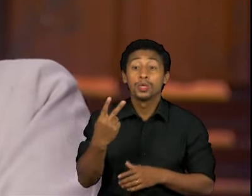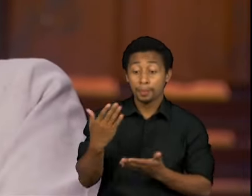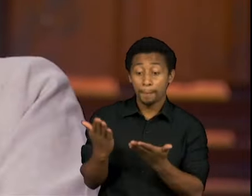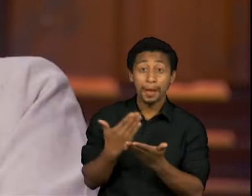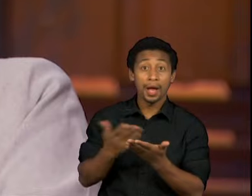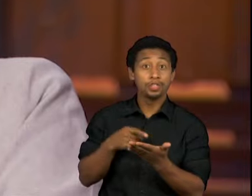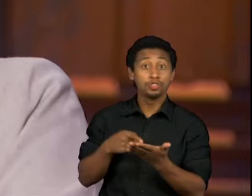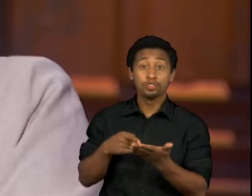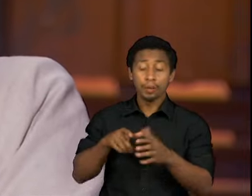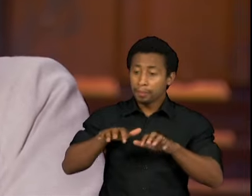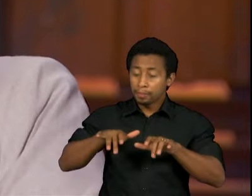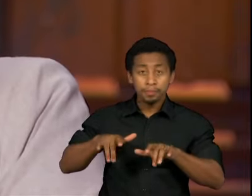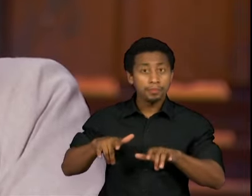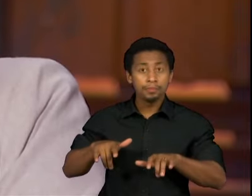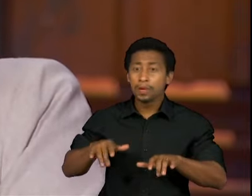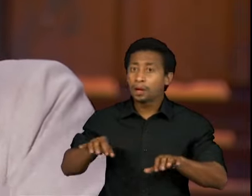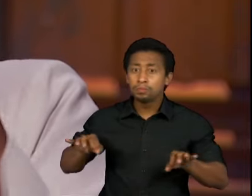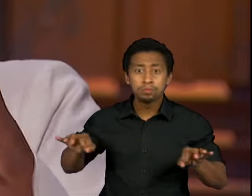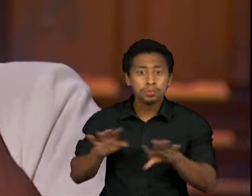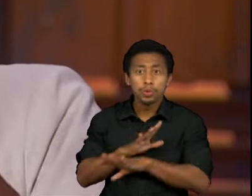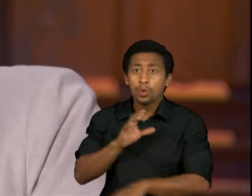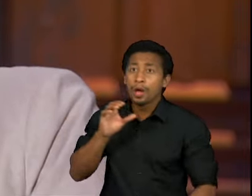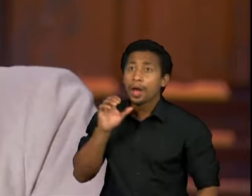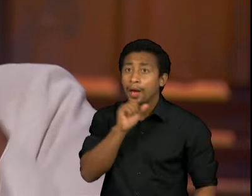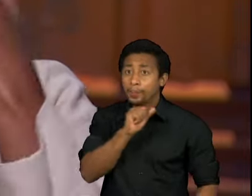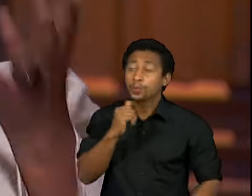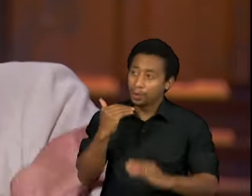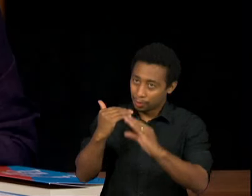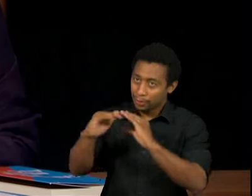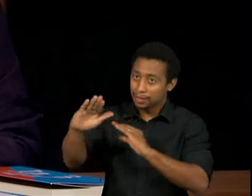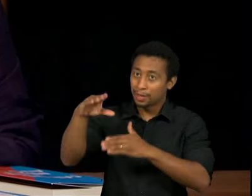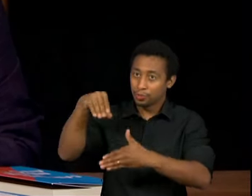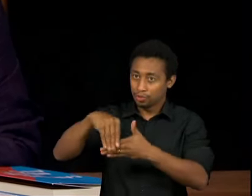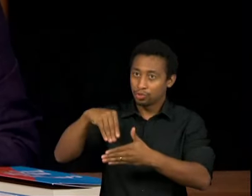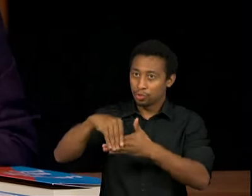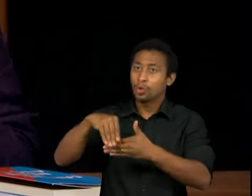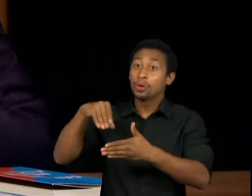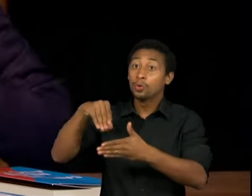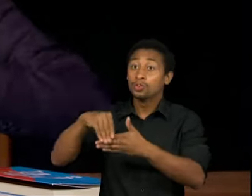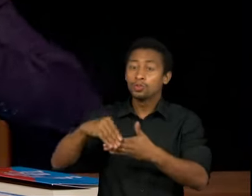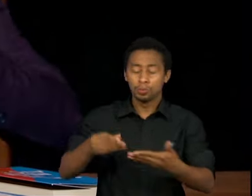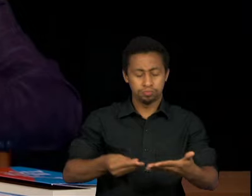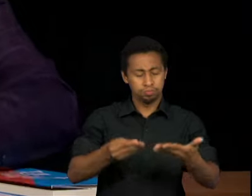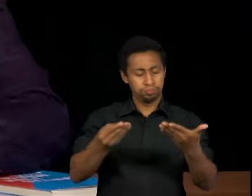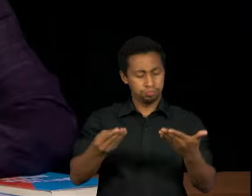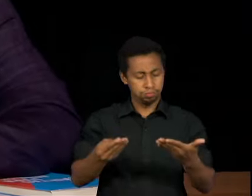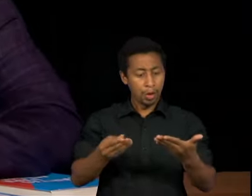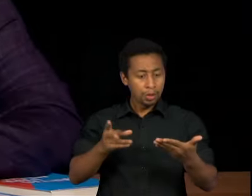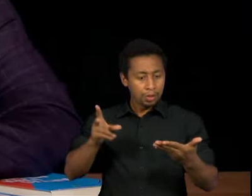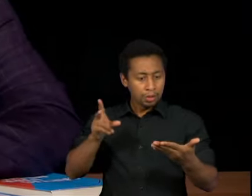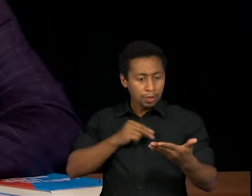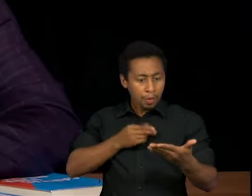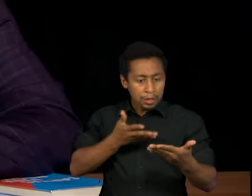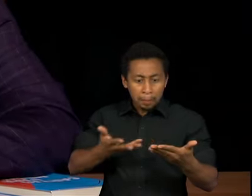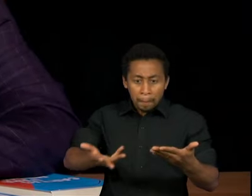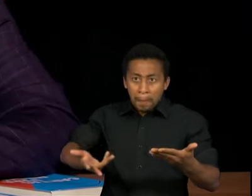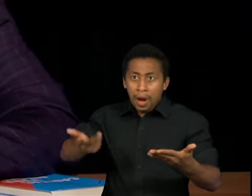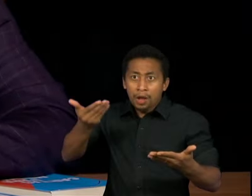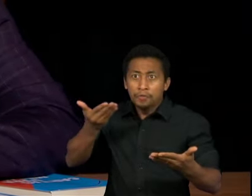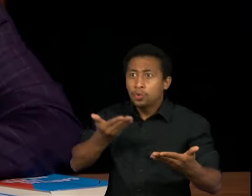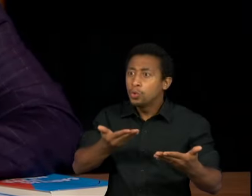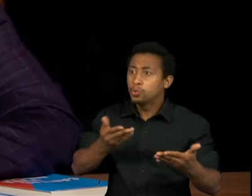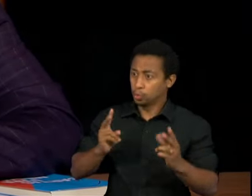e ele falou nossa não era isso mas isso tá em e me dá mais isso E aí o que que aconteceu quando você começou a tirar essas memórias